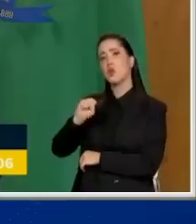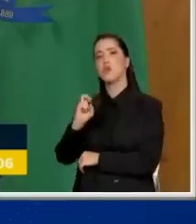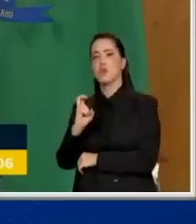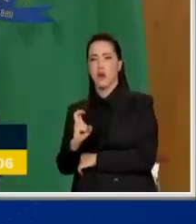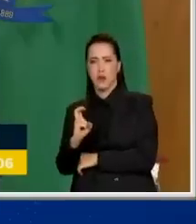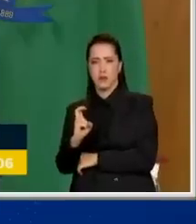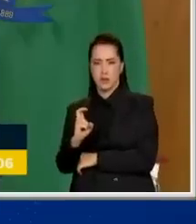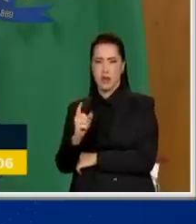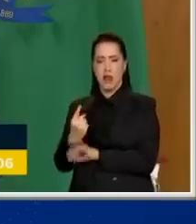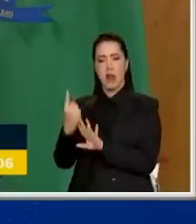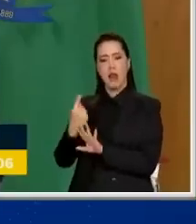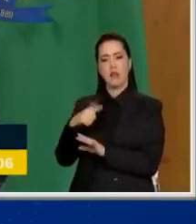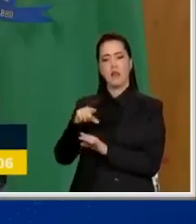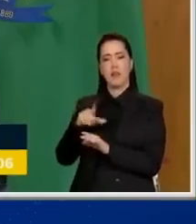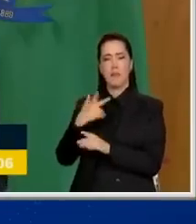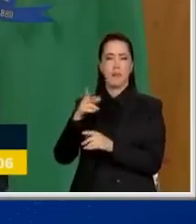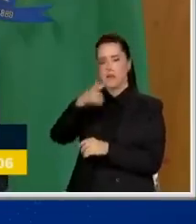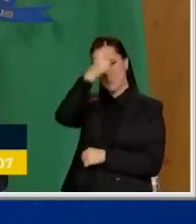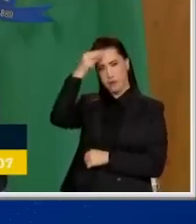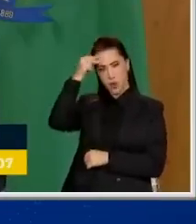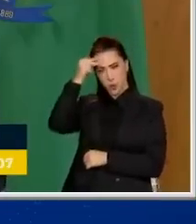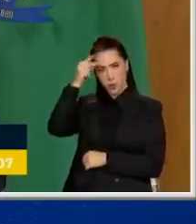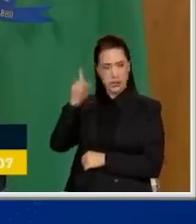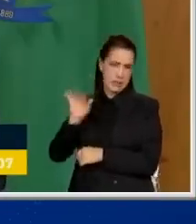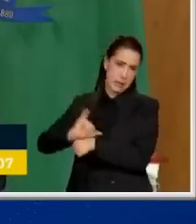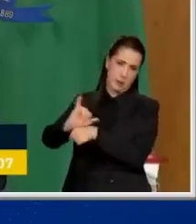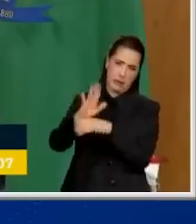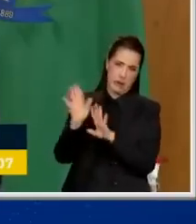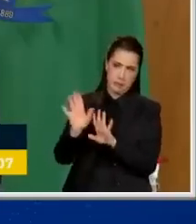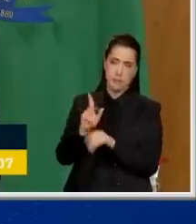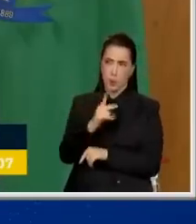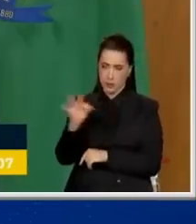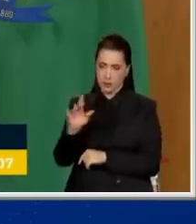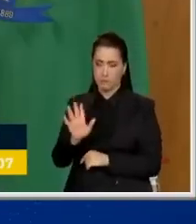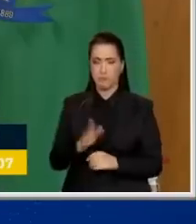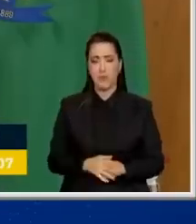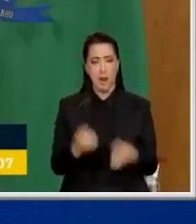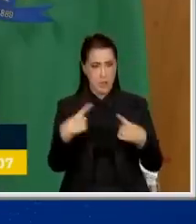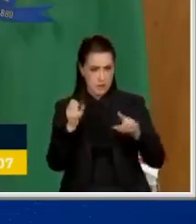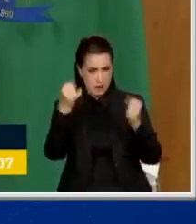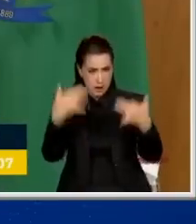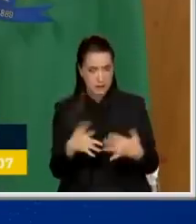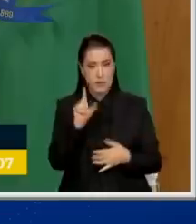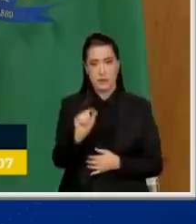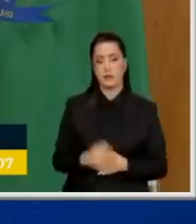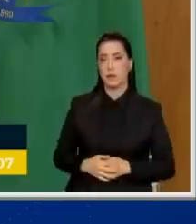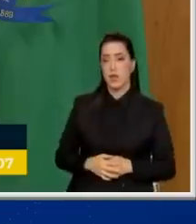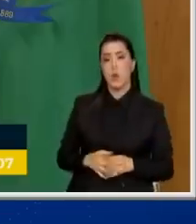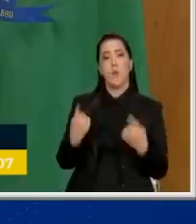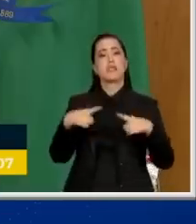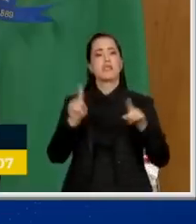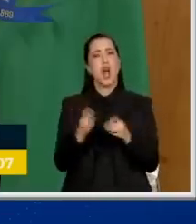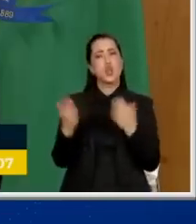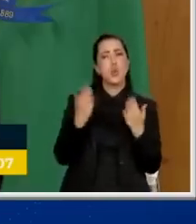é uma técnica para mudar a opinião pública a respeito de um determinado assunto posições que eram consideradas